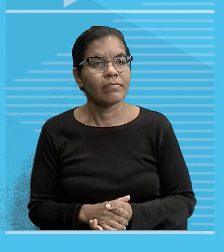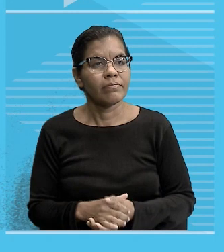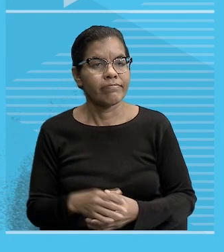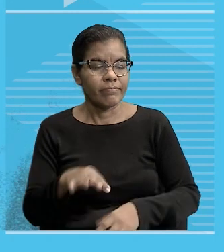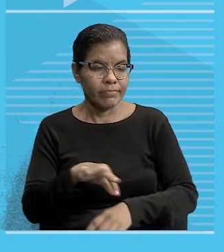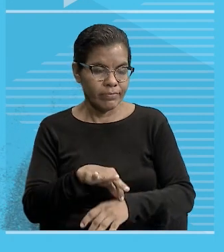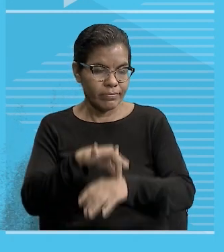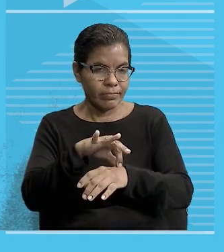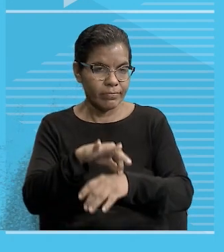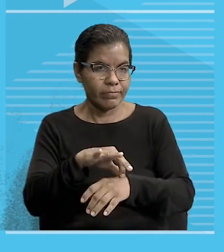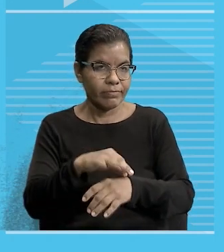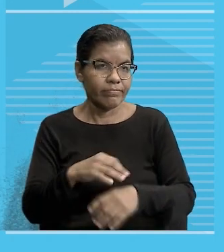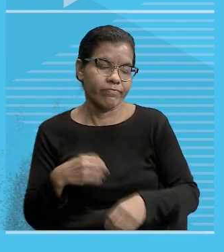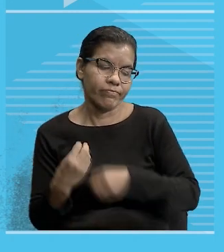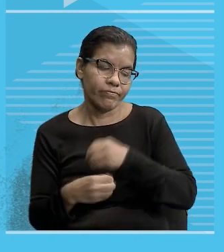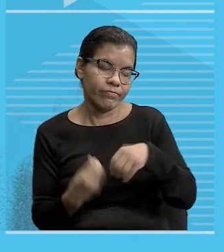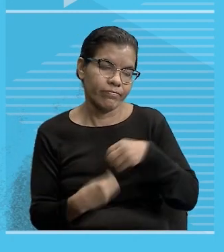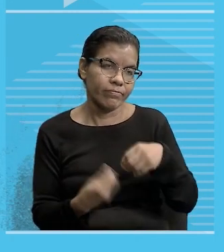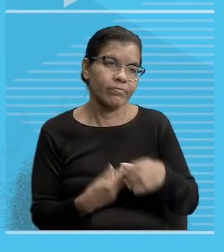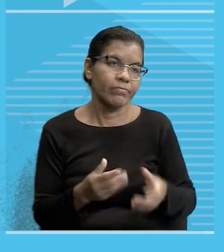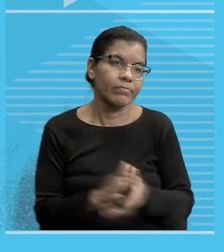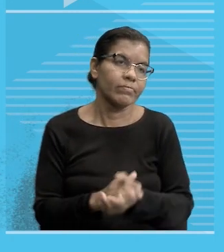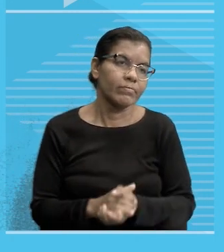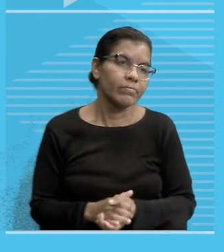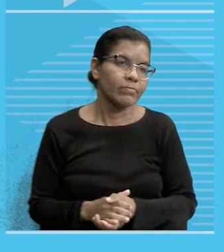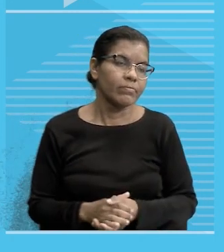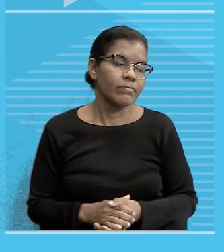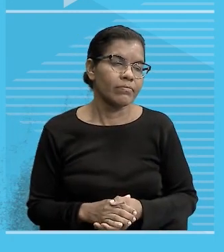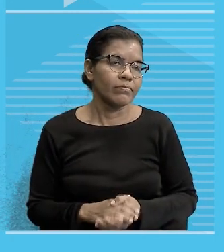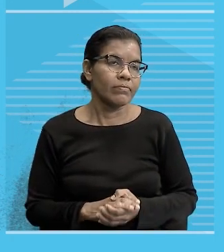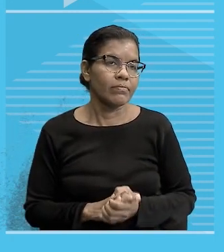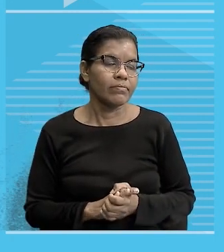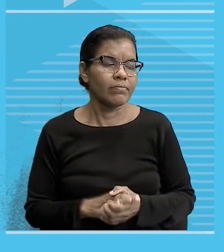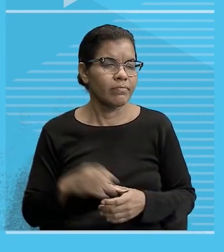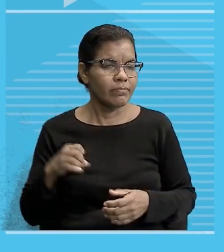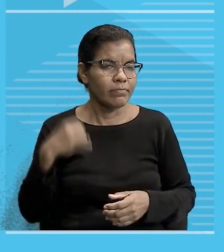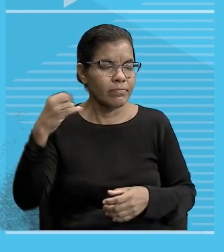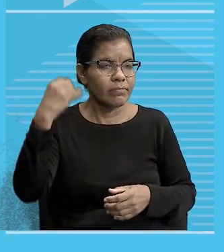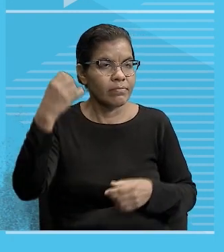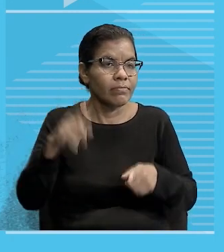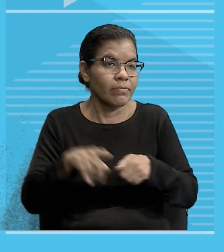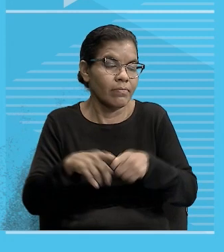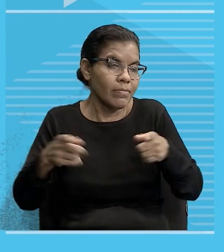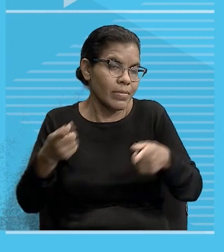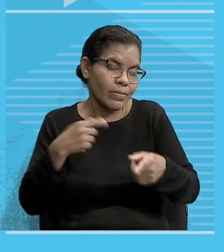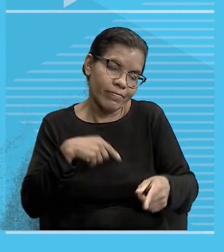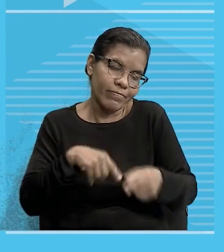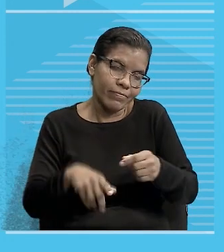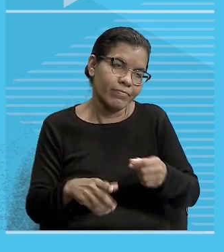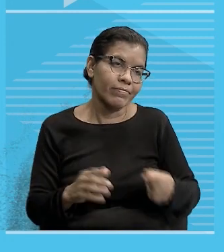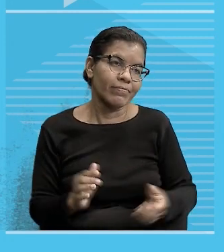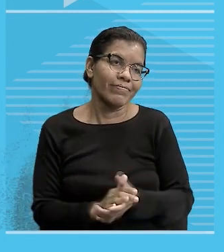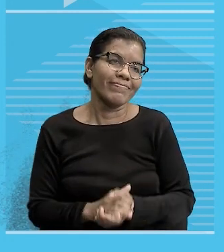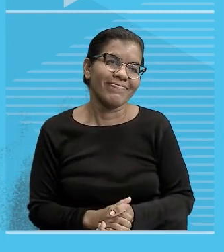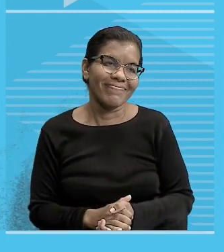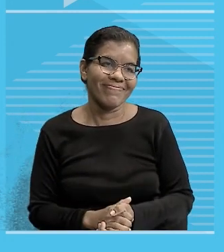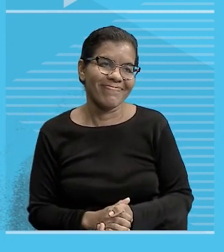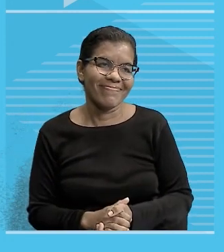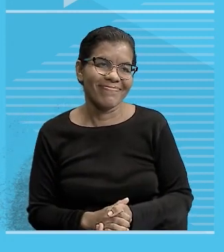carne mistura né Essa principal necessidade só que ao chegar lá